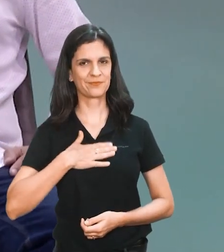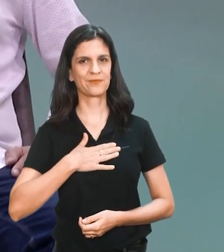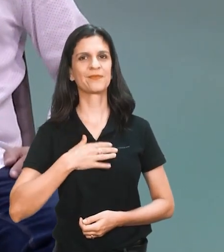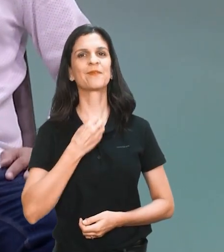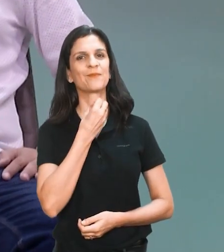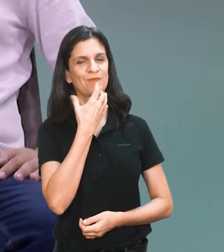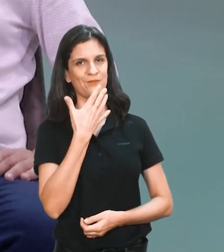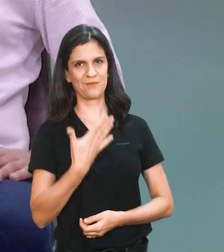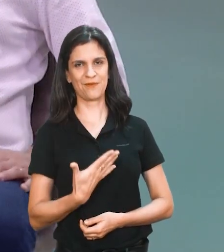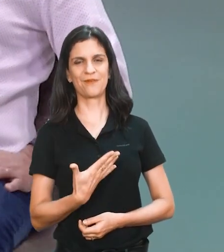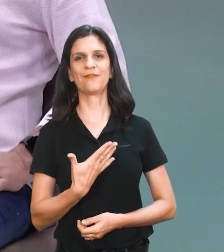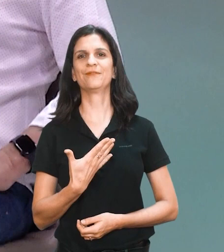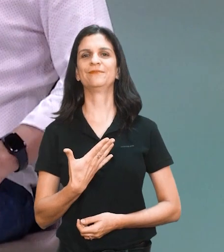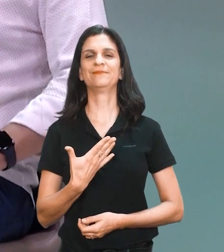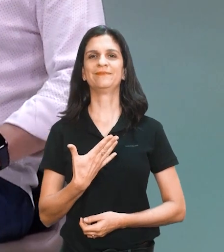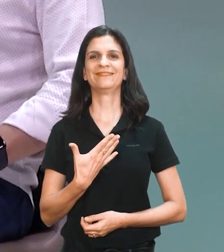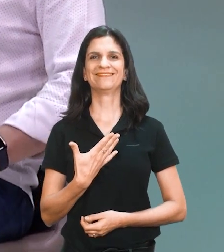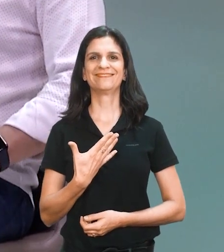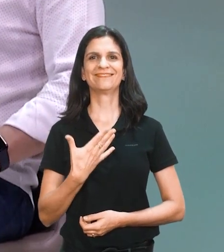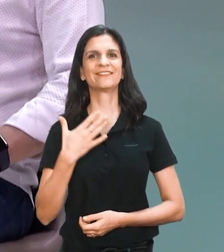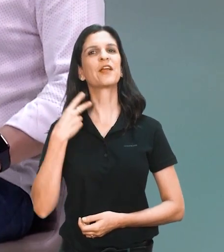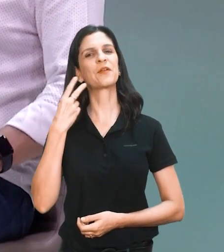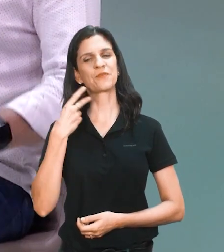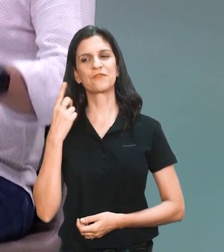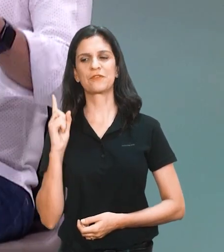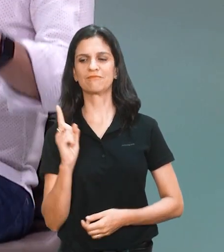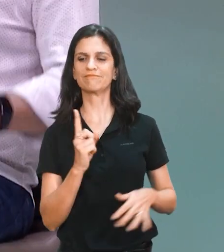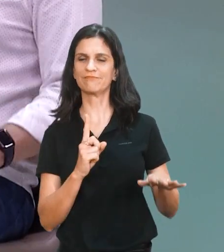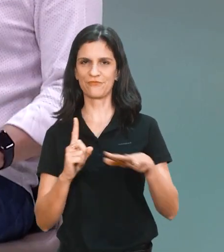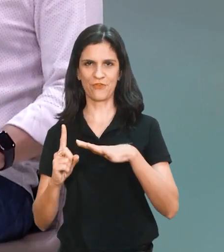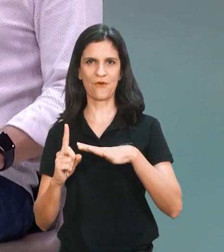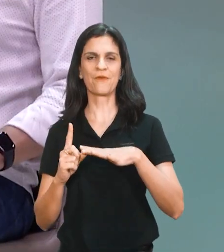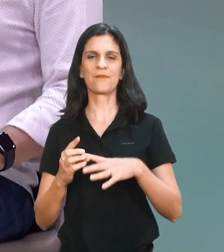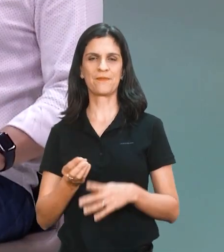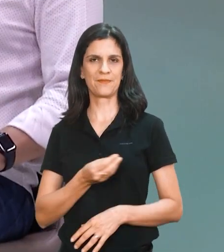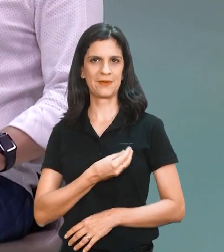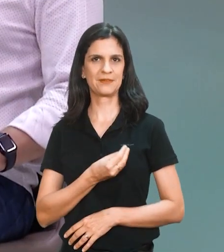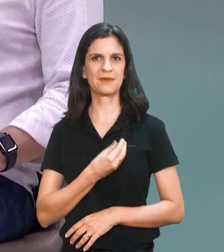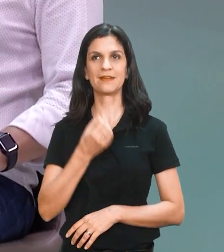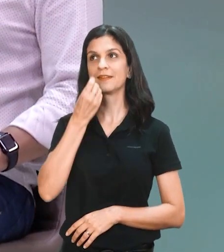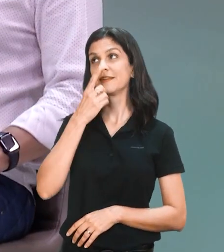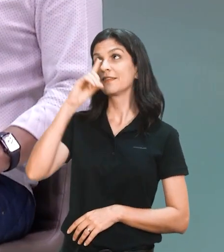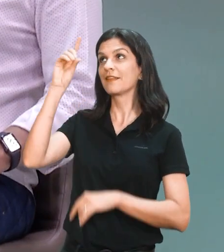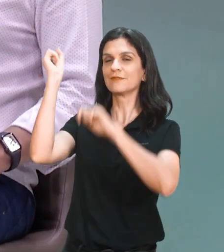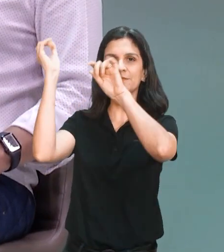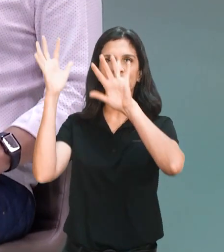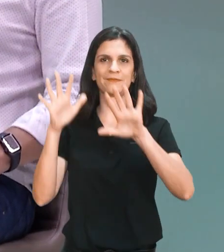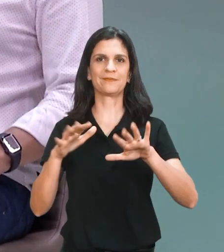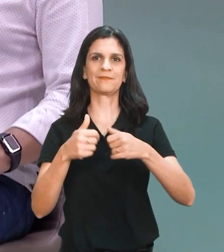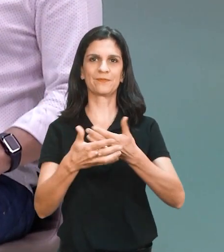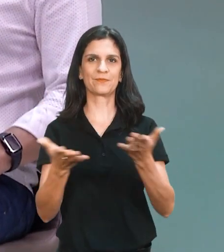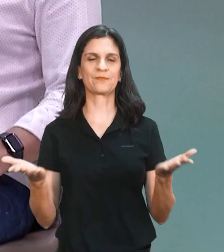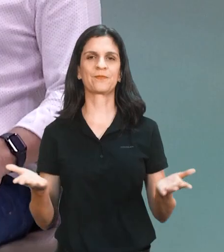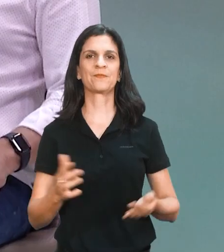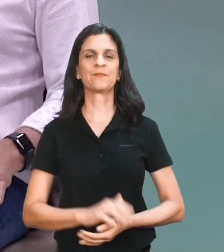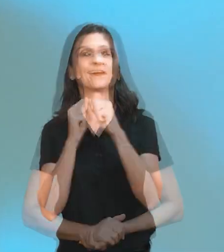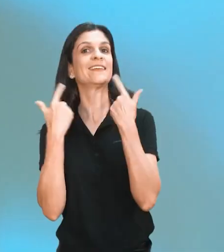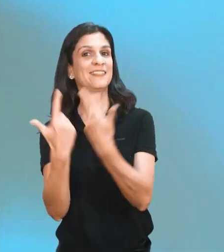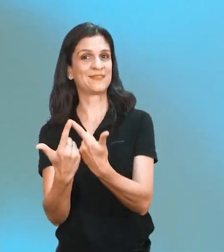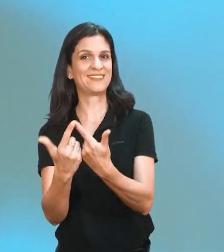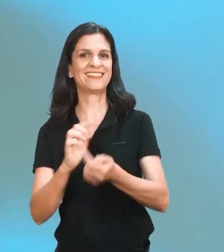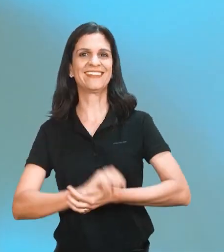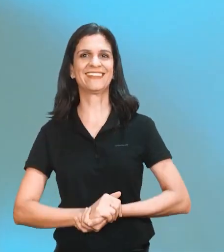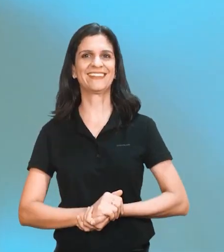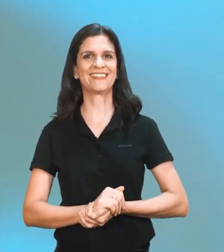um prazer estar aqui no programa Vereadores em Foco e que Deus abençoe a todos que estão aí nos acompanhando.